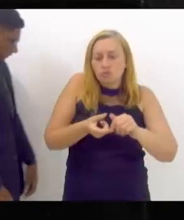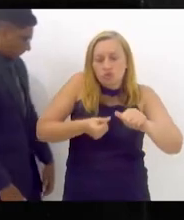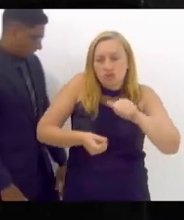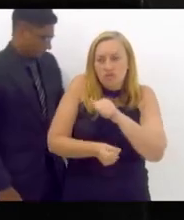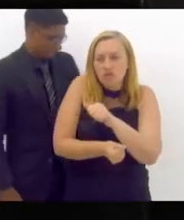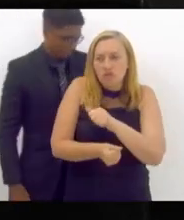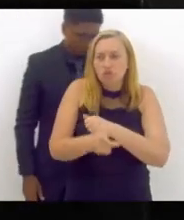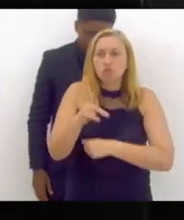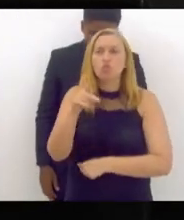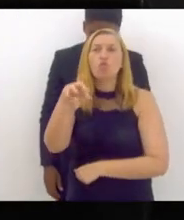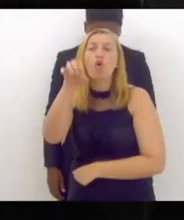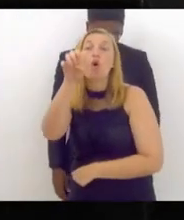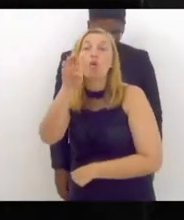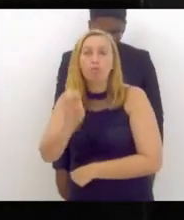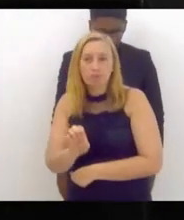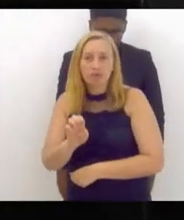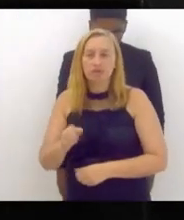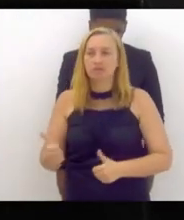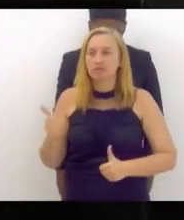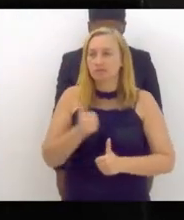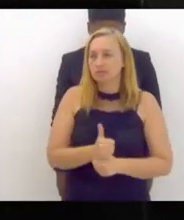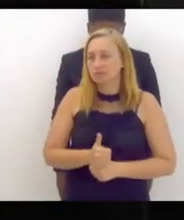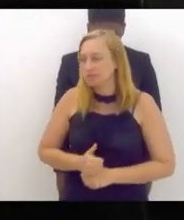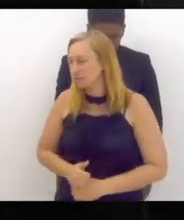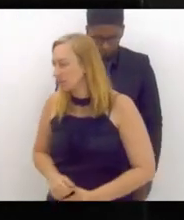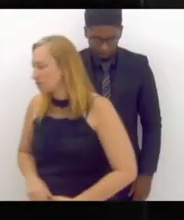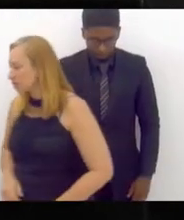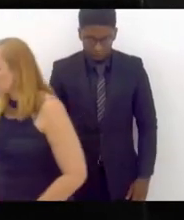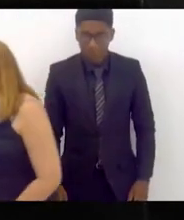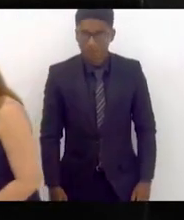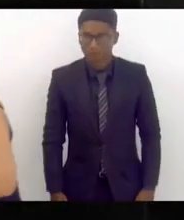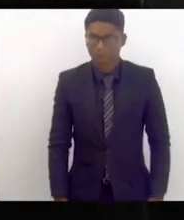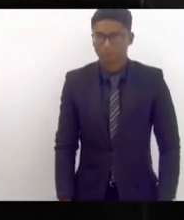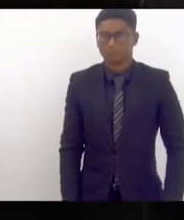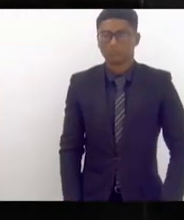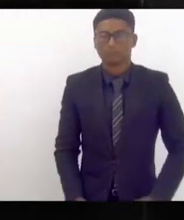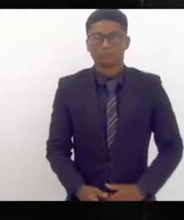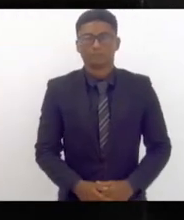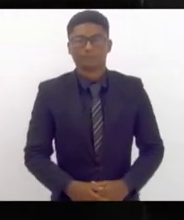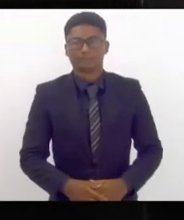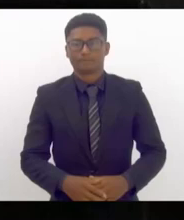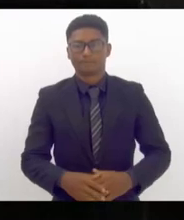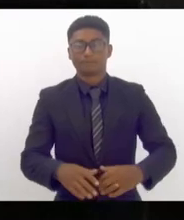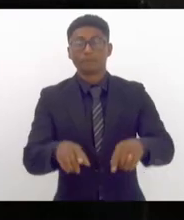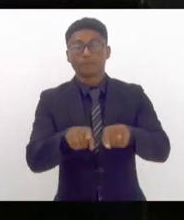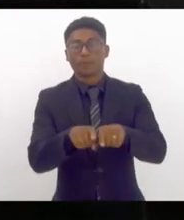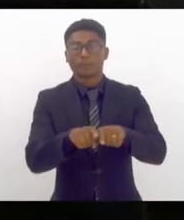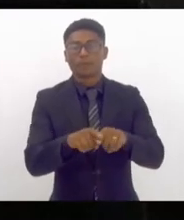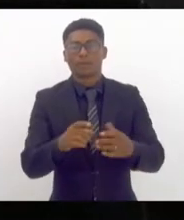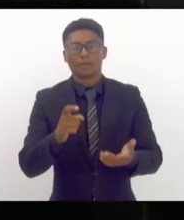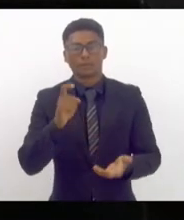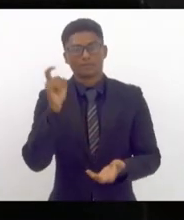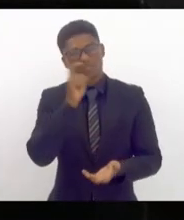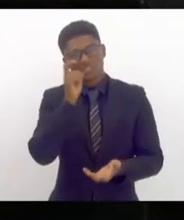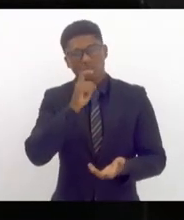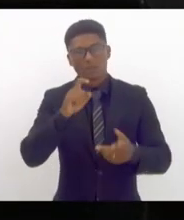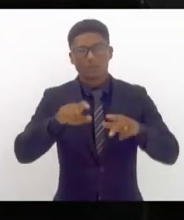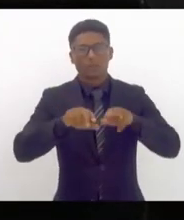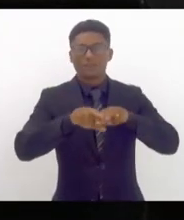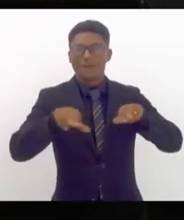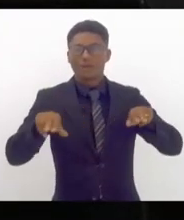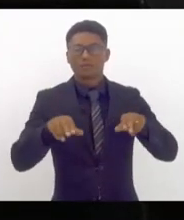golpe, que investiram também na lógica de fake news, nas mentiras sendo tornadas